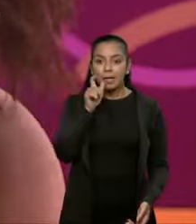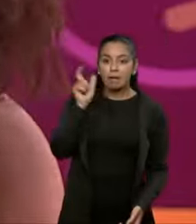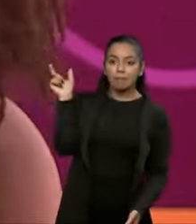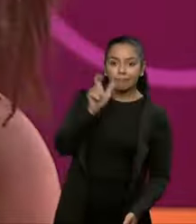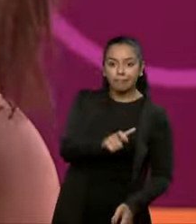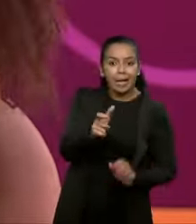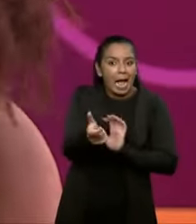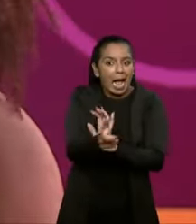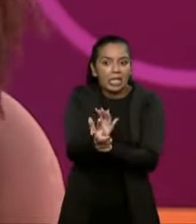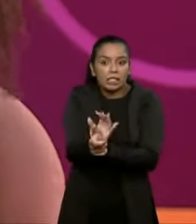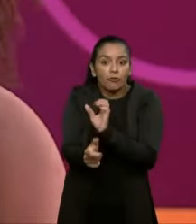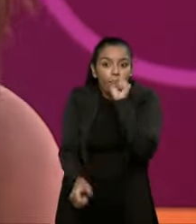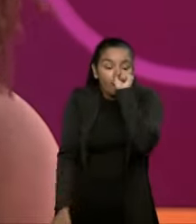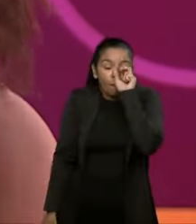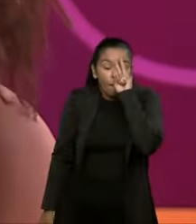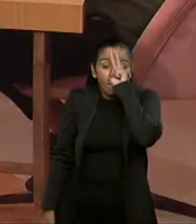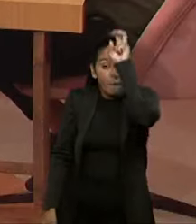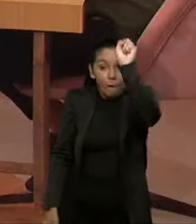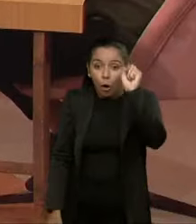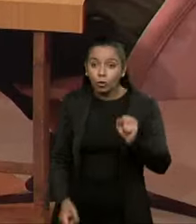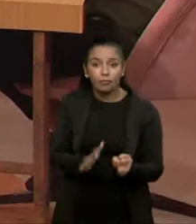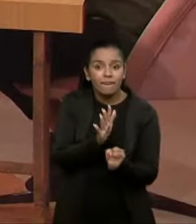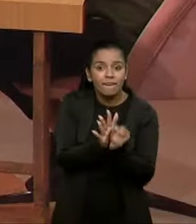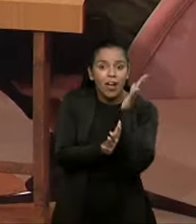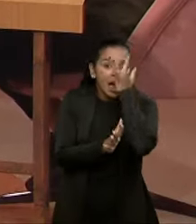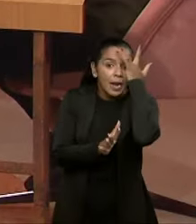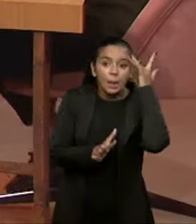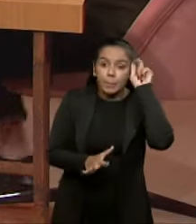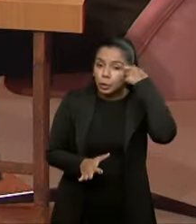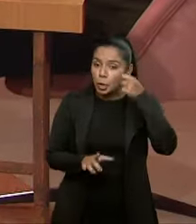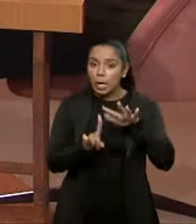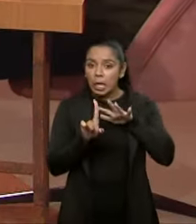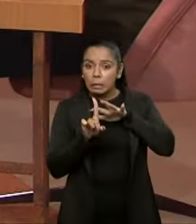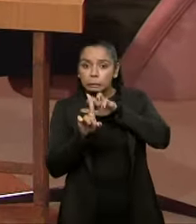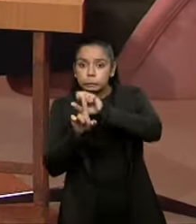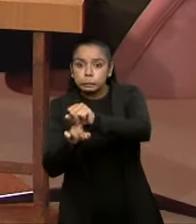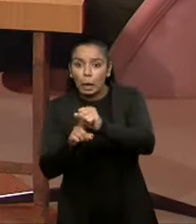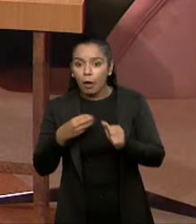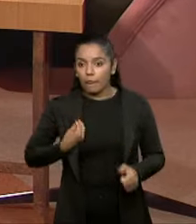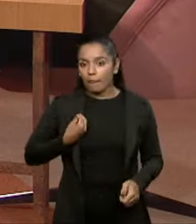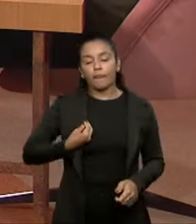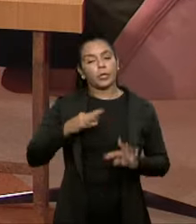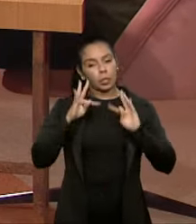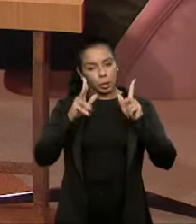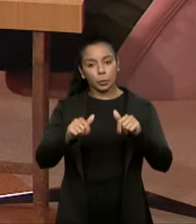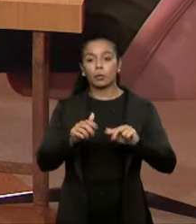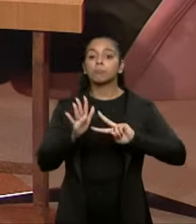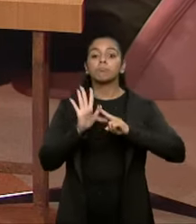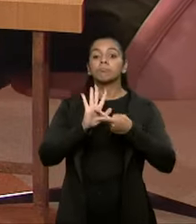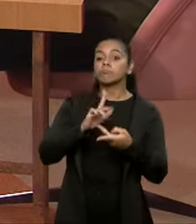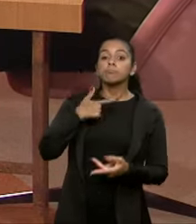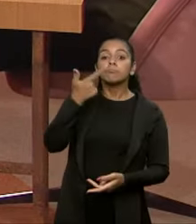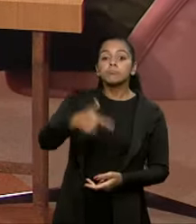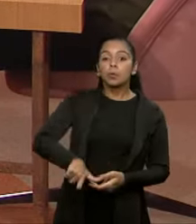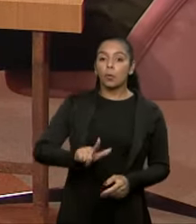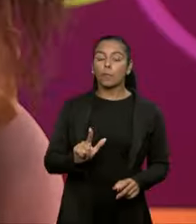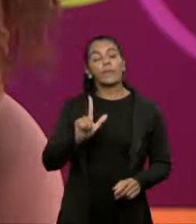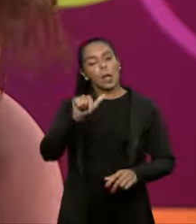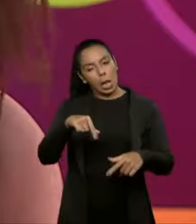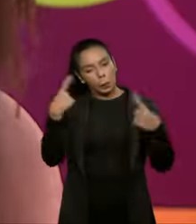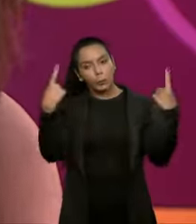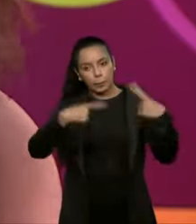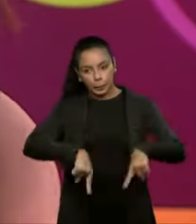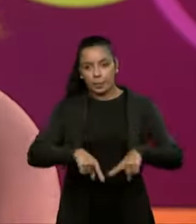racista horrível, muito forte, né? Que várias pessoas negras vão sendo perseguidas a vida inteira e tem esse processo de ressignificação. Então, esse é um desafio